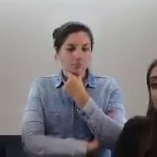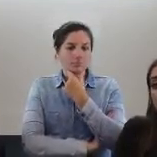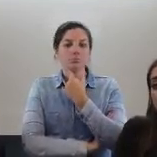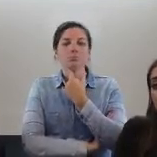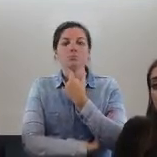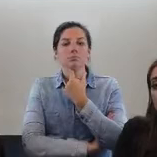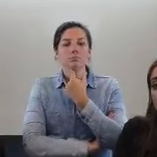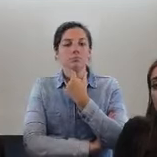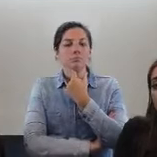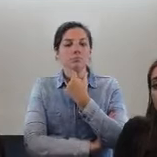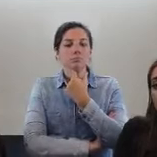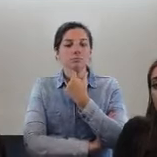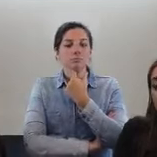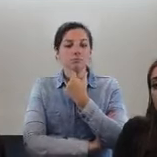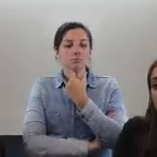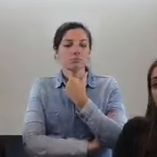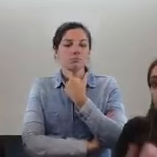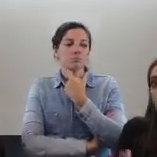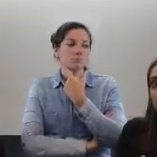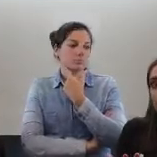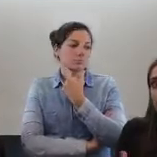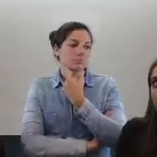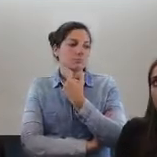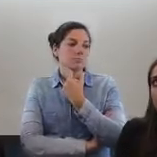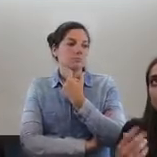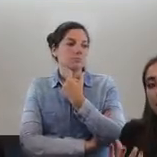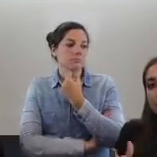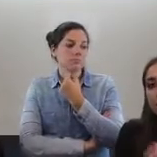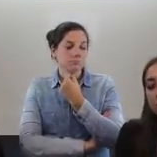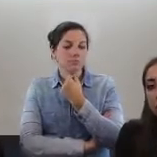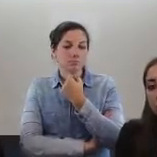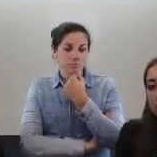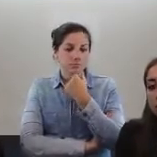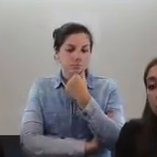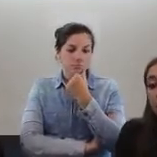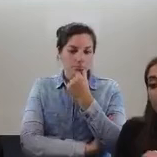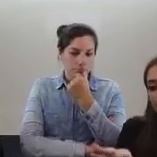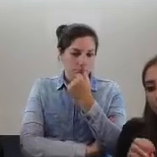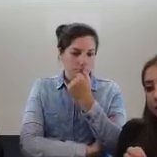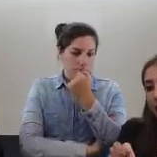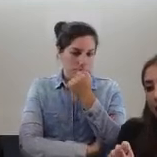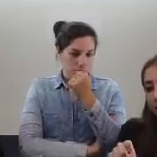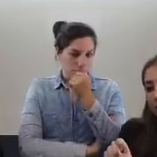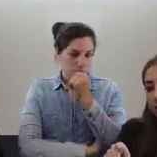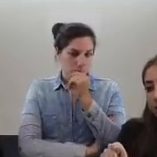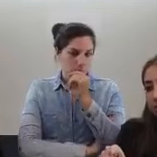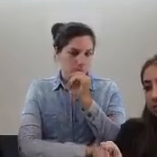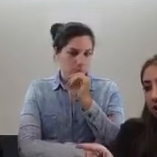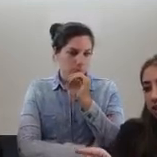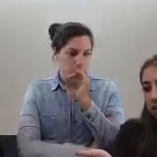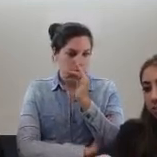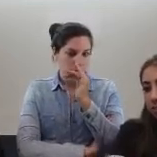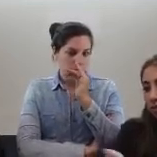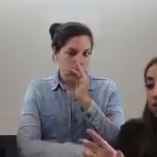quero alfabetização, mas eu não quero metodologia, né? Como ensinar, às vezes, a alfabetização. Aí dá pra botar